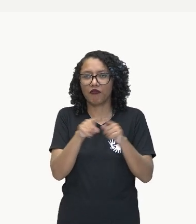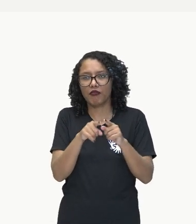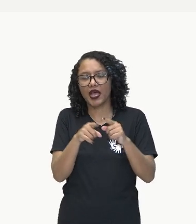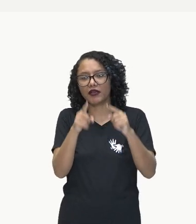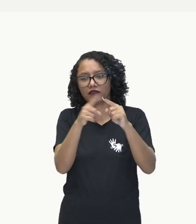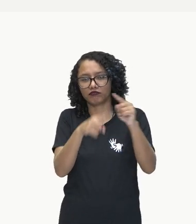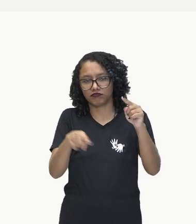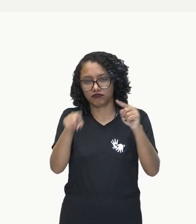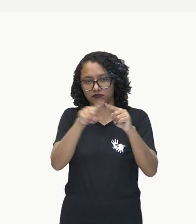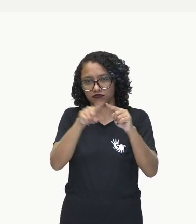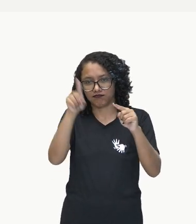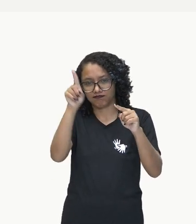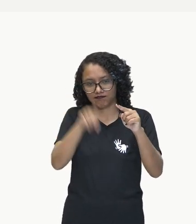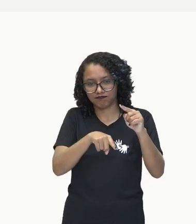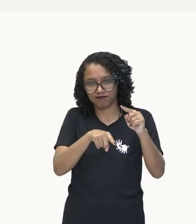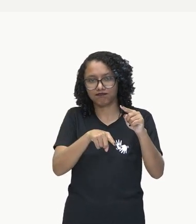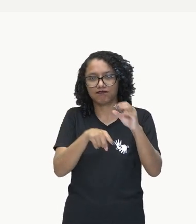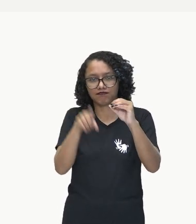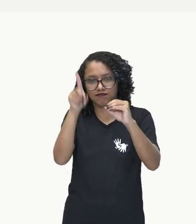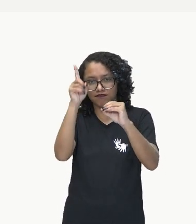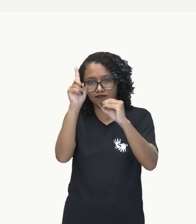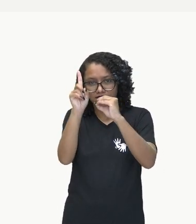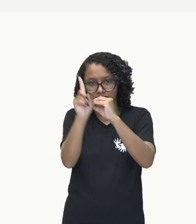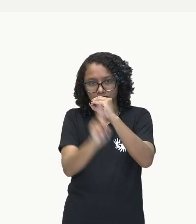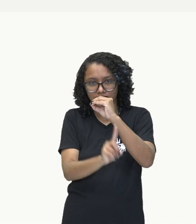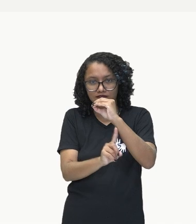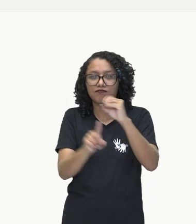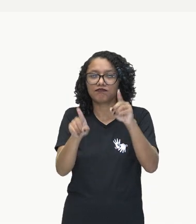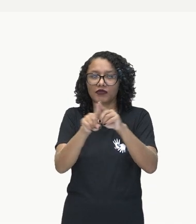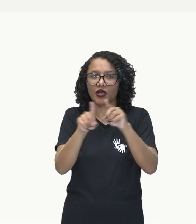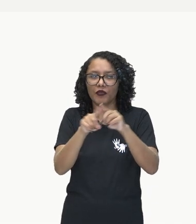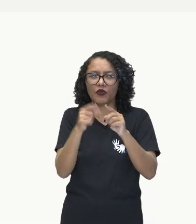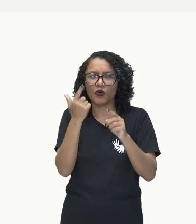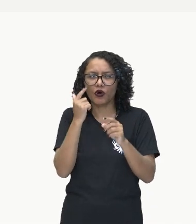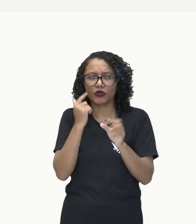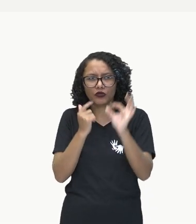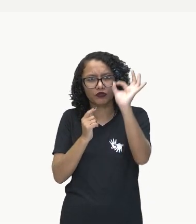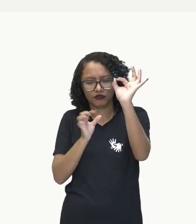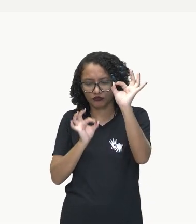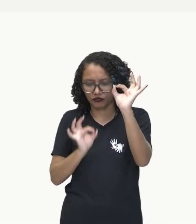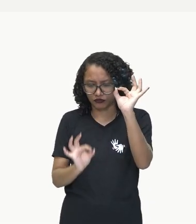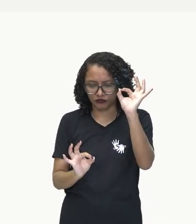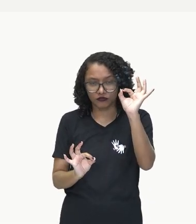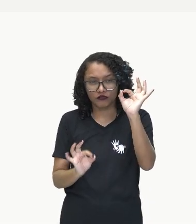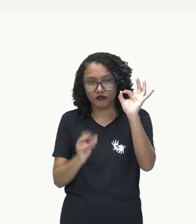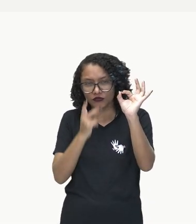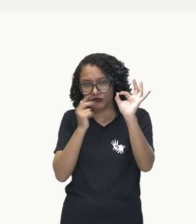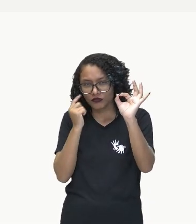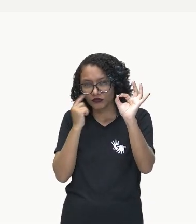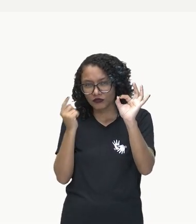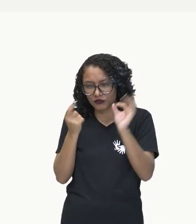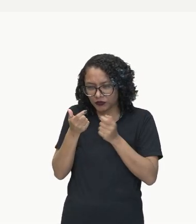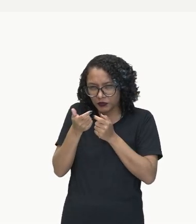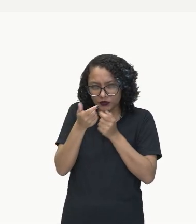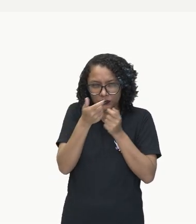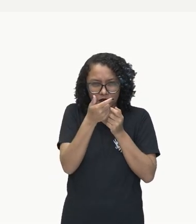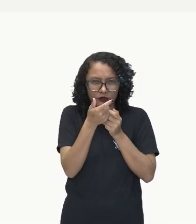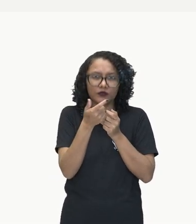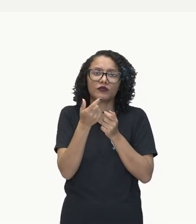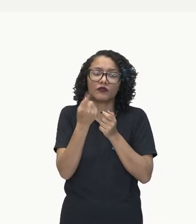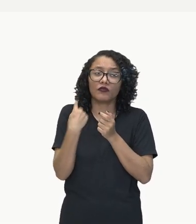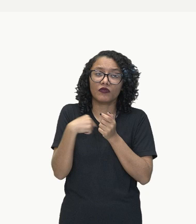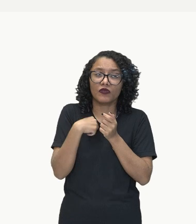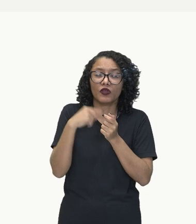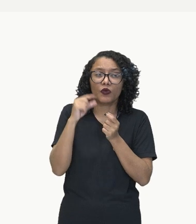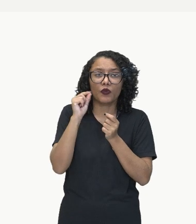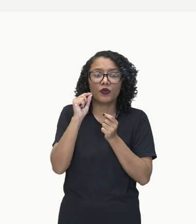outros também colocam uma espécie de mira, né? Vocês conseguem perceber que esses piquichitos também têm essa mira aqui, para dar essa